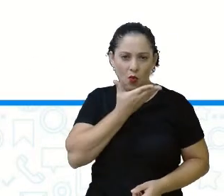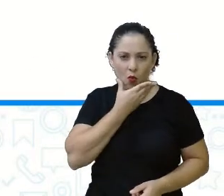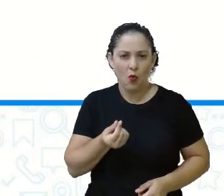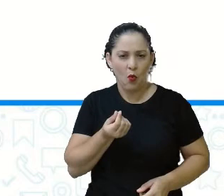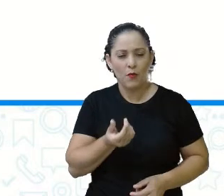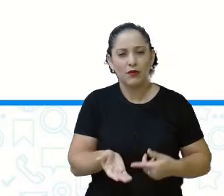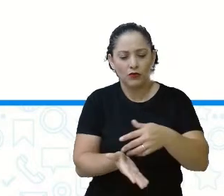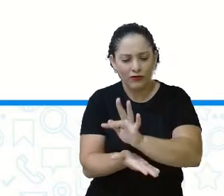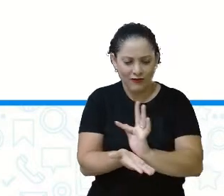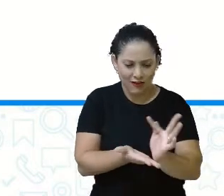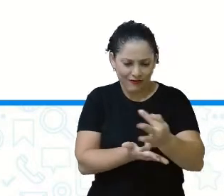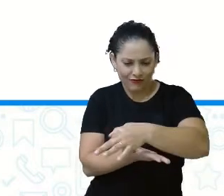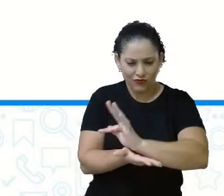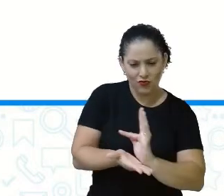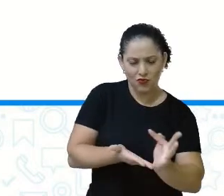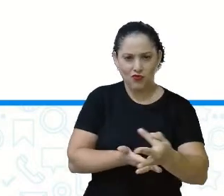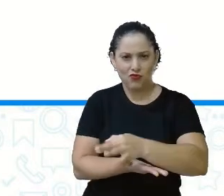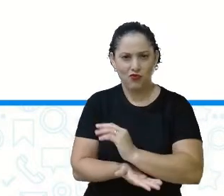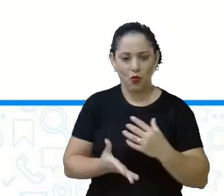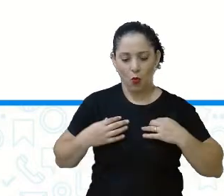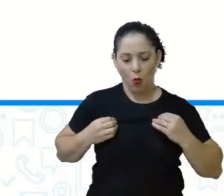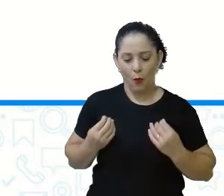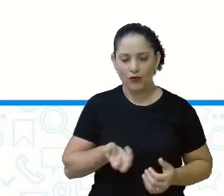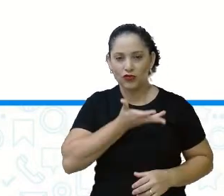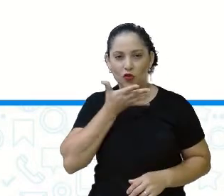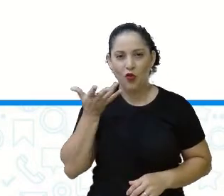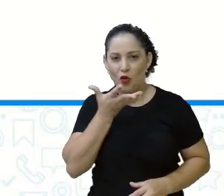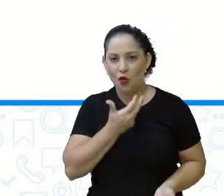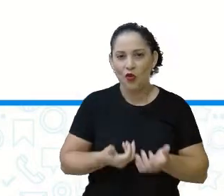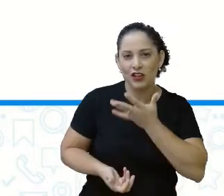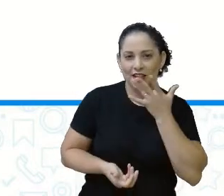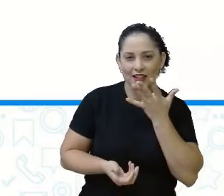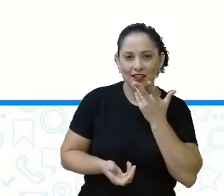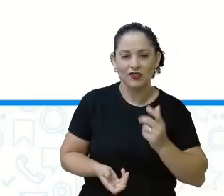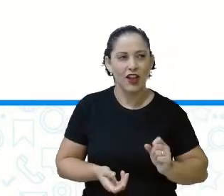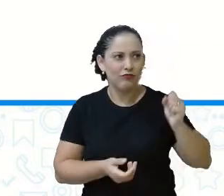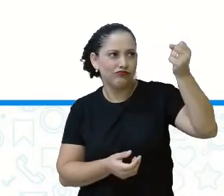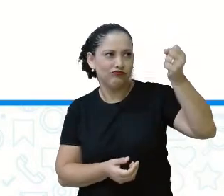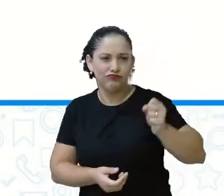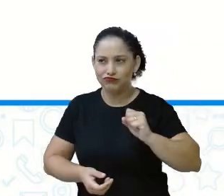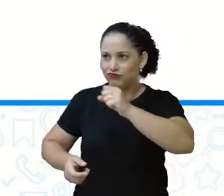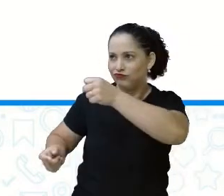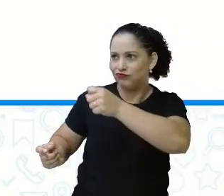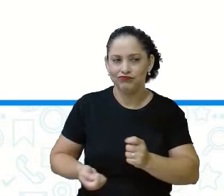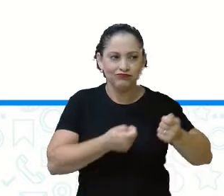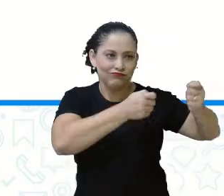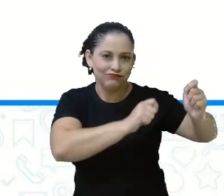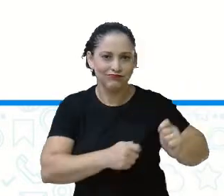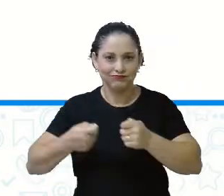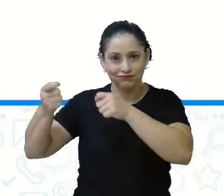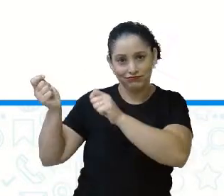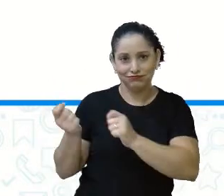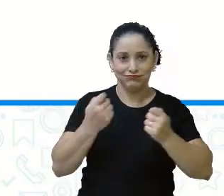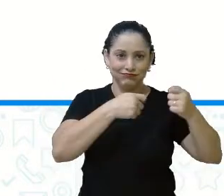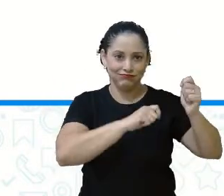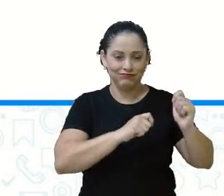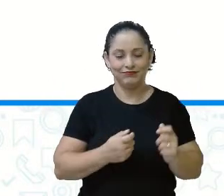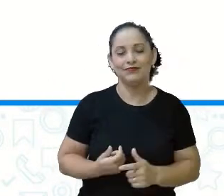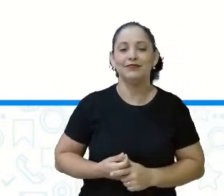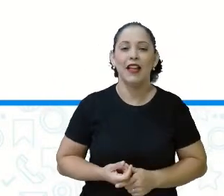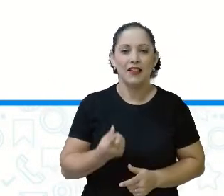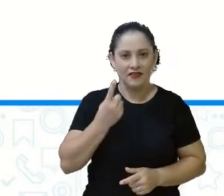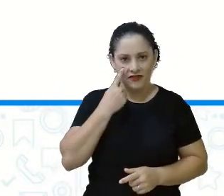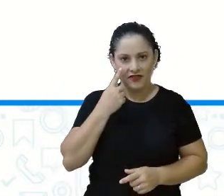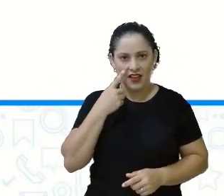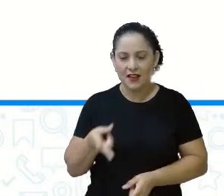de frevo, né? Com suas roupas coloridas, sua sombrinha. Então, veja bem, a gente vê aí